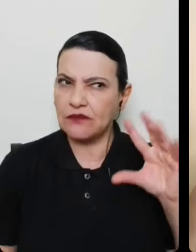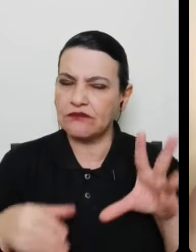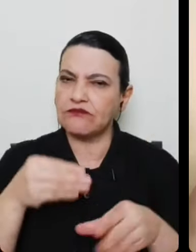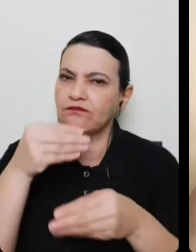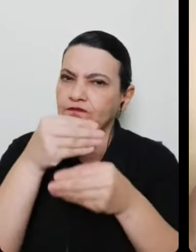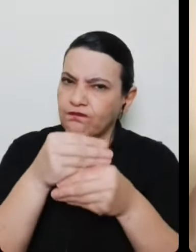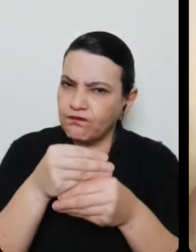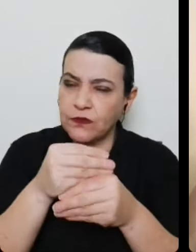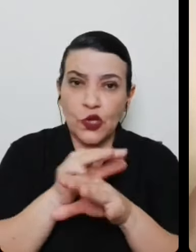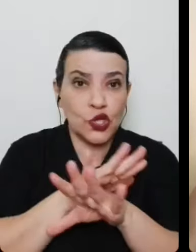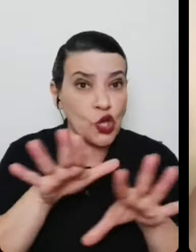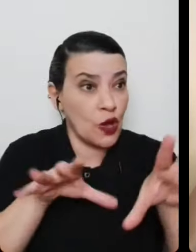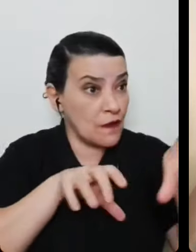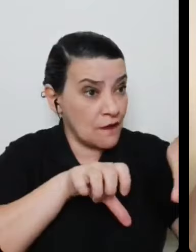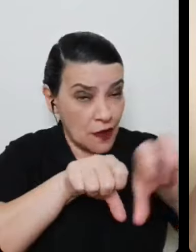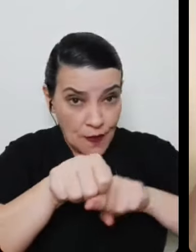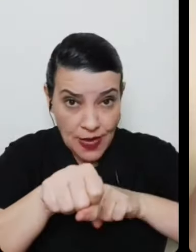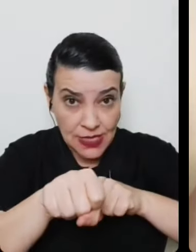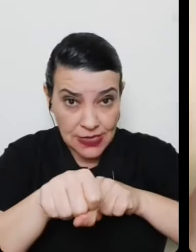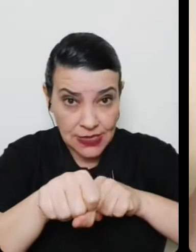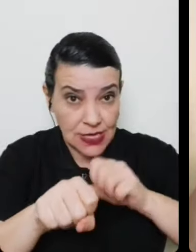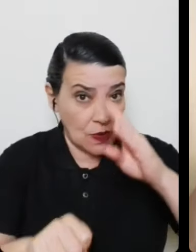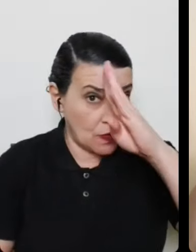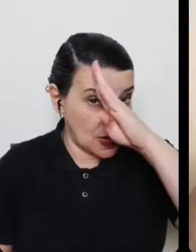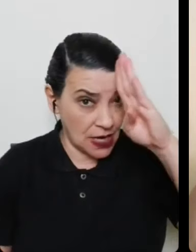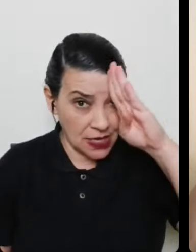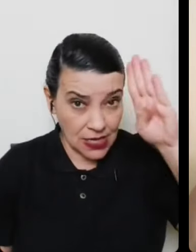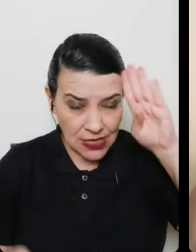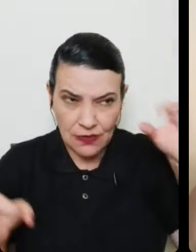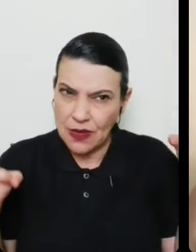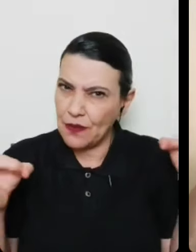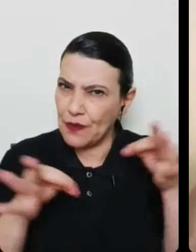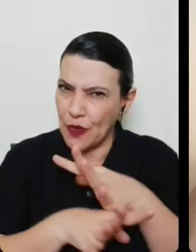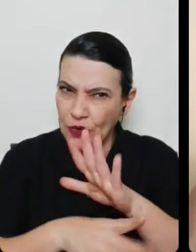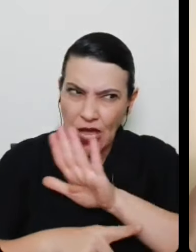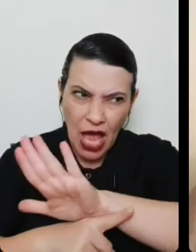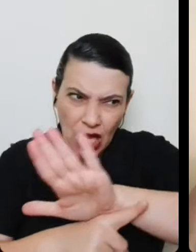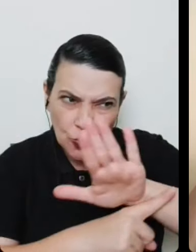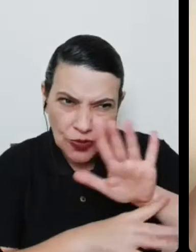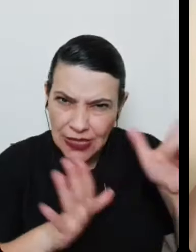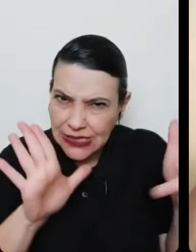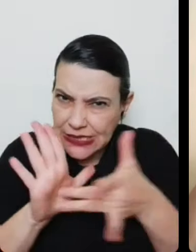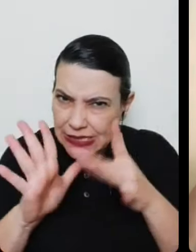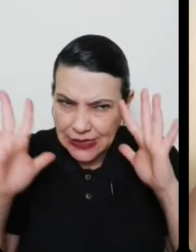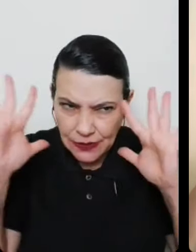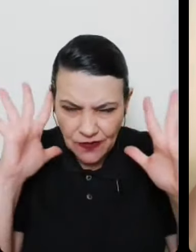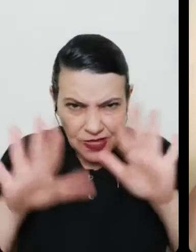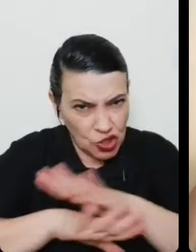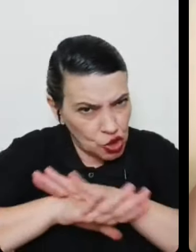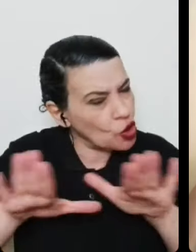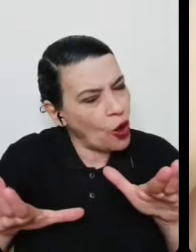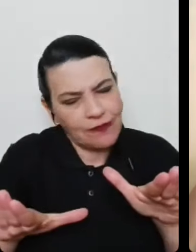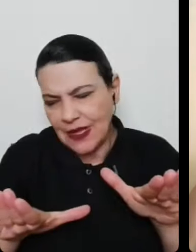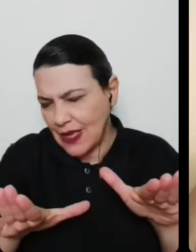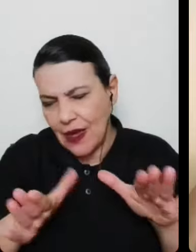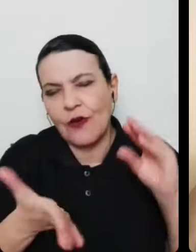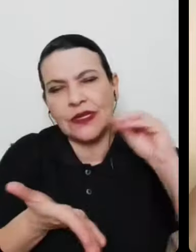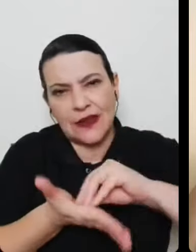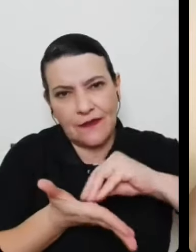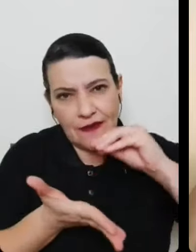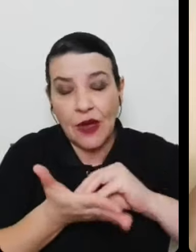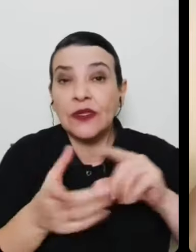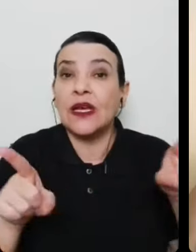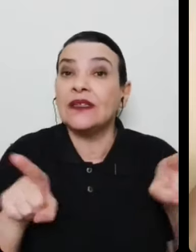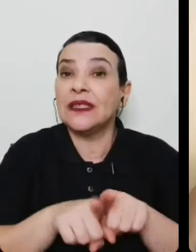somente a formação acadêmica não dá conta, né, de sensibilizar e provocar reflexões, né, e que Sim. contemple a